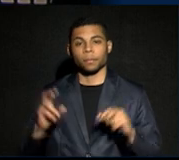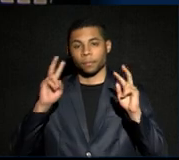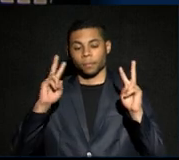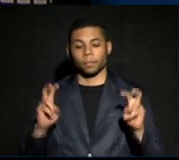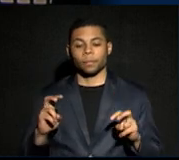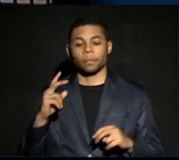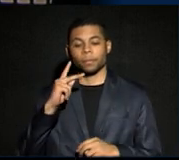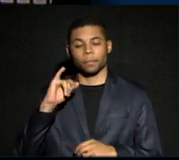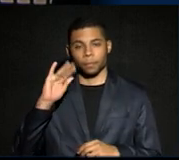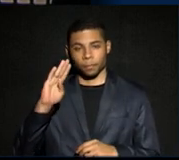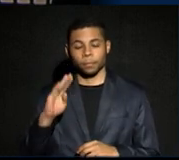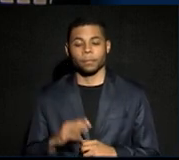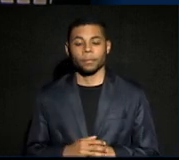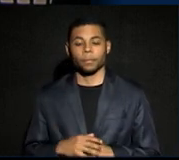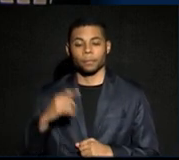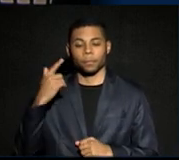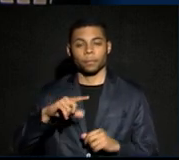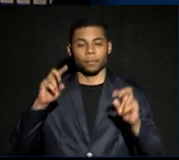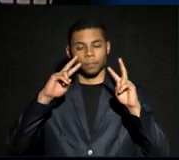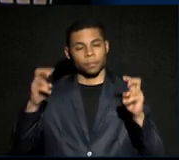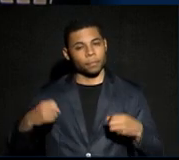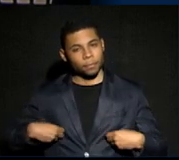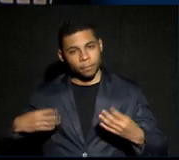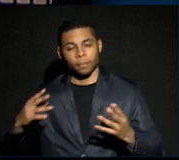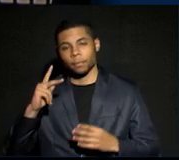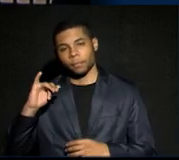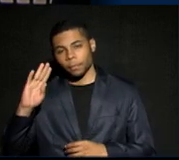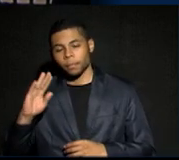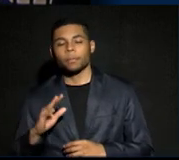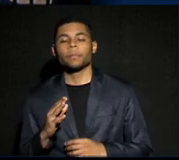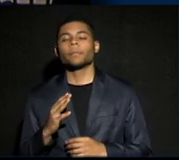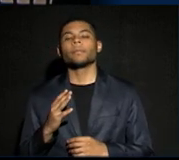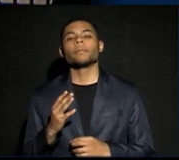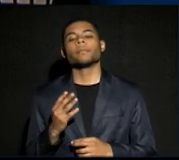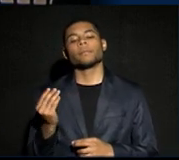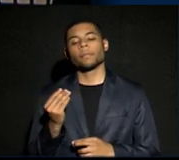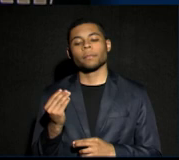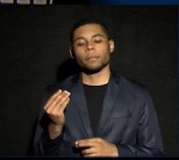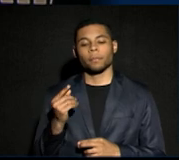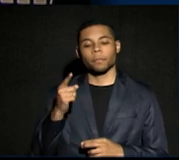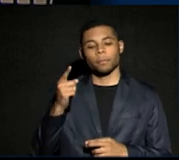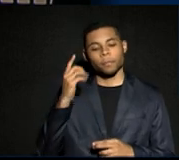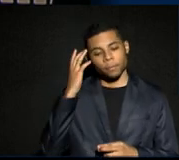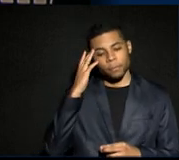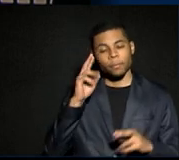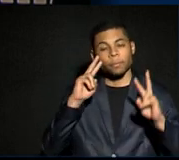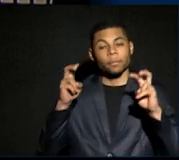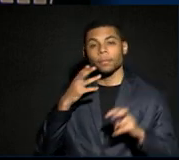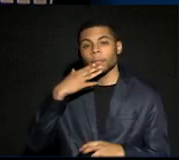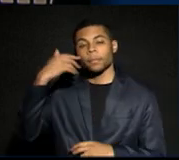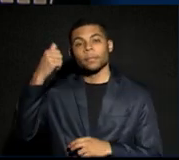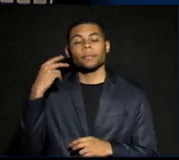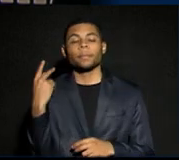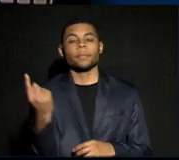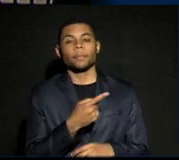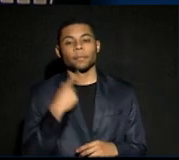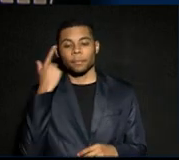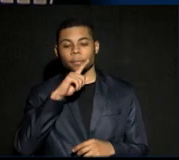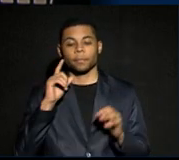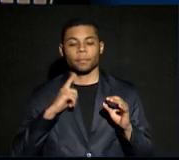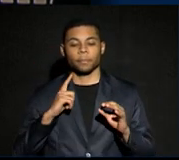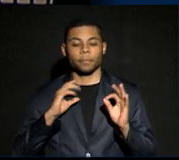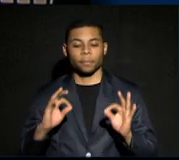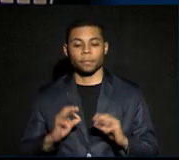relação dívida-PIB, para a relação gasto-PIB. Mansueto, qual que seria o arcabouço ideal para a gente ter?